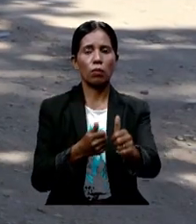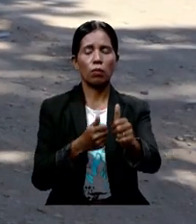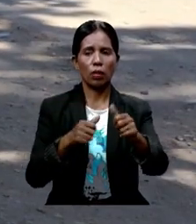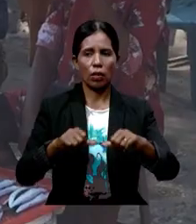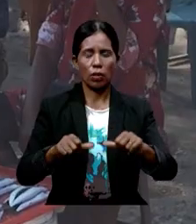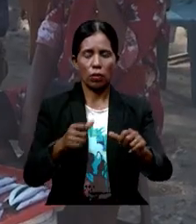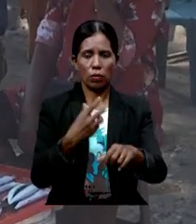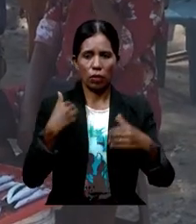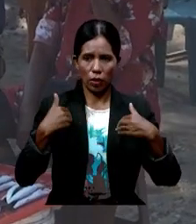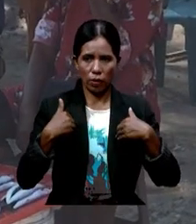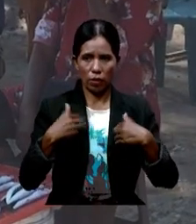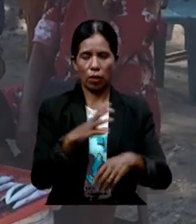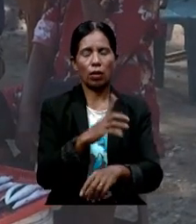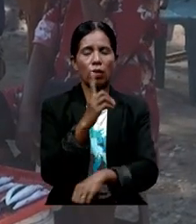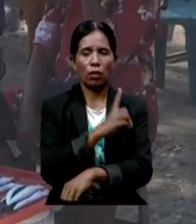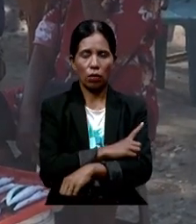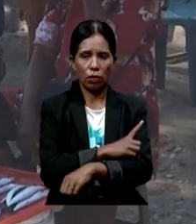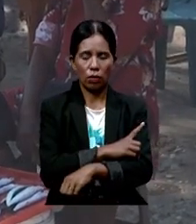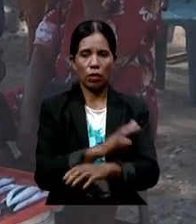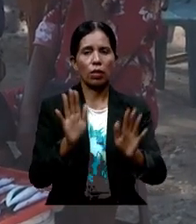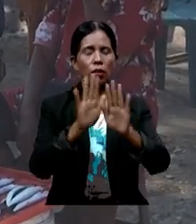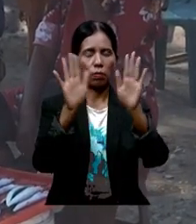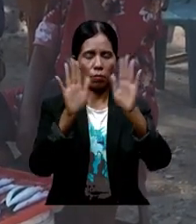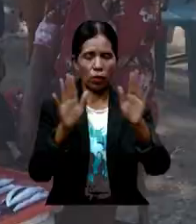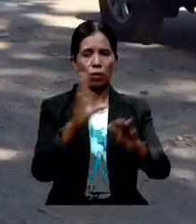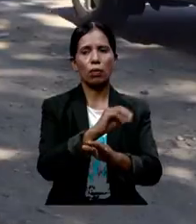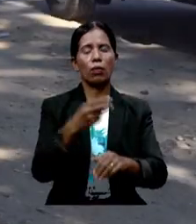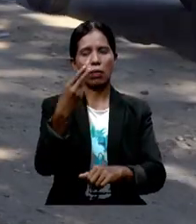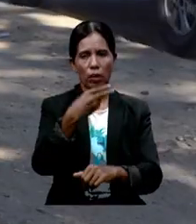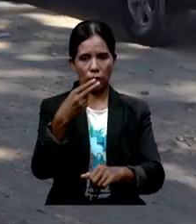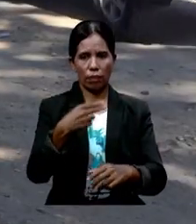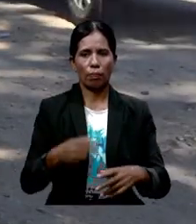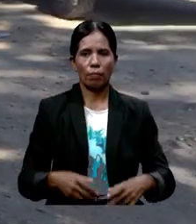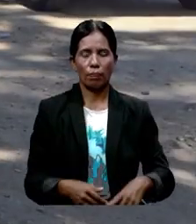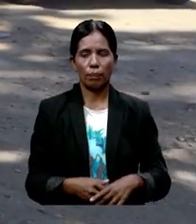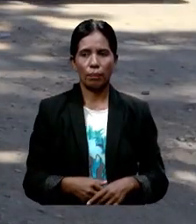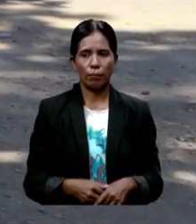iha ona makloran bazar iha domingo no kinta Feliciano Venancio Belo ZMN.